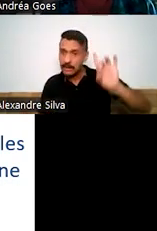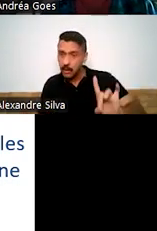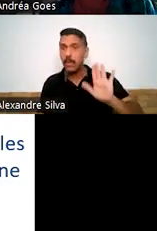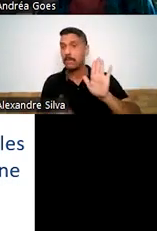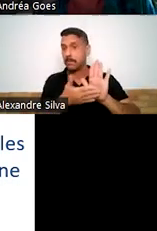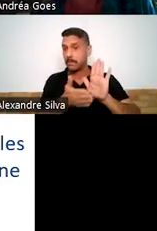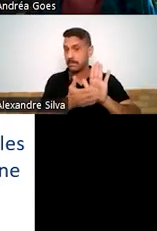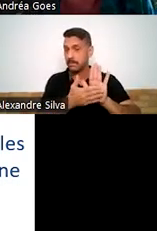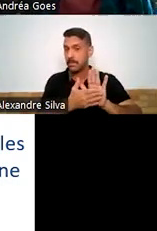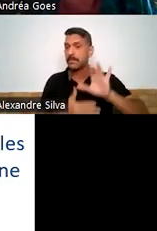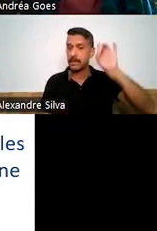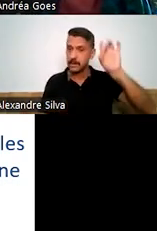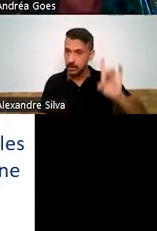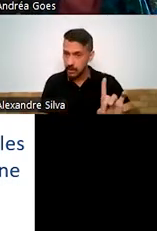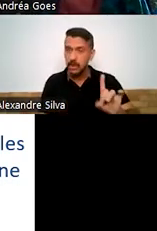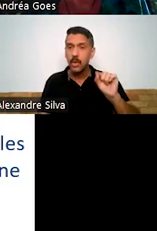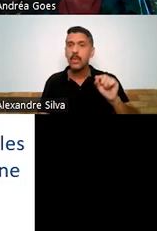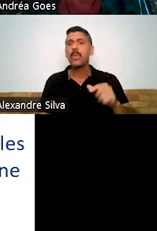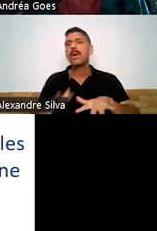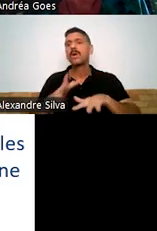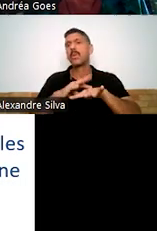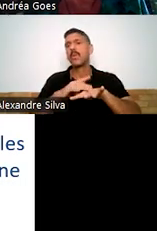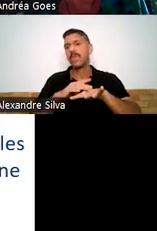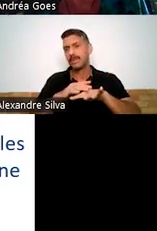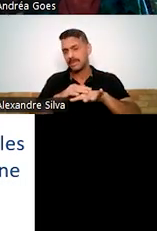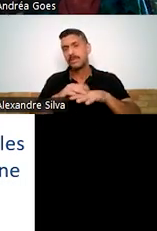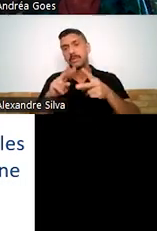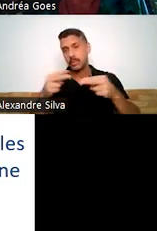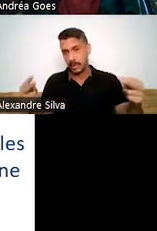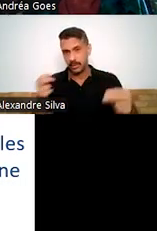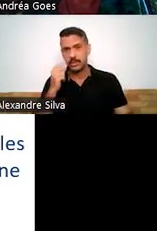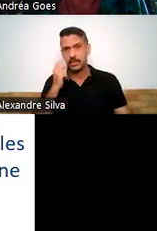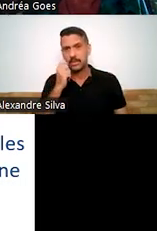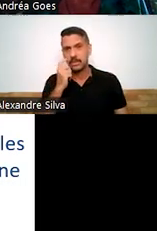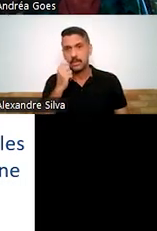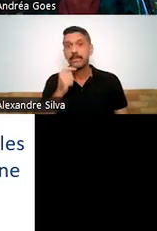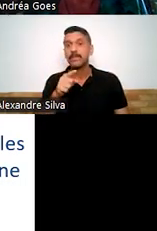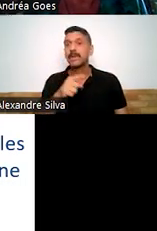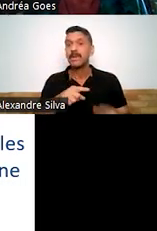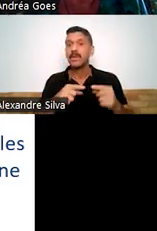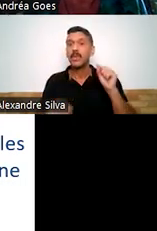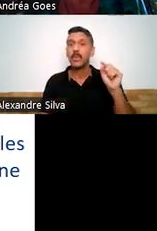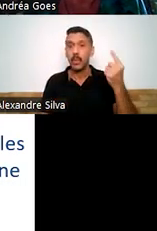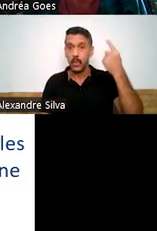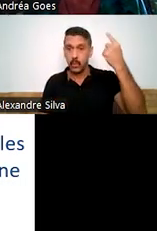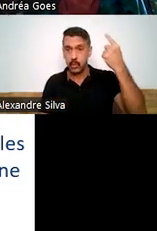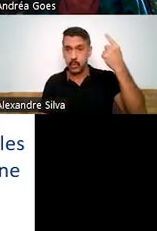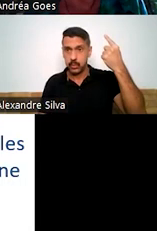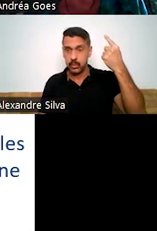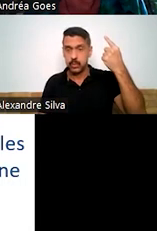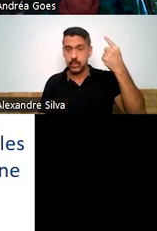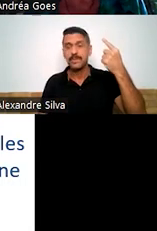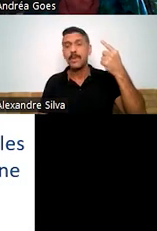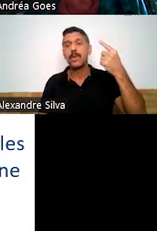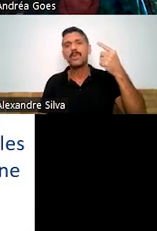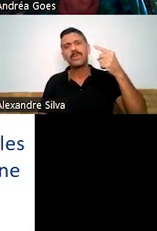eu considero como uma doença genética, como eu escrevo aqui. Então, tanto o indivíduo 1,5 quanto o